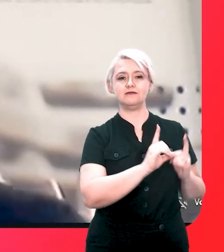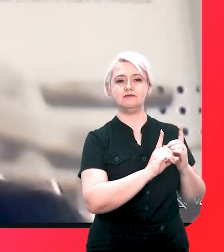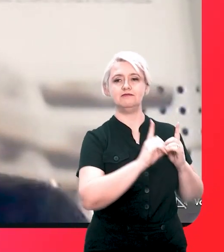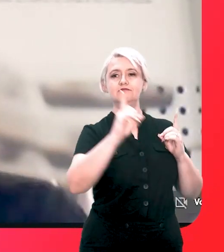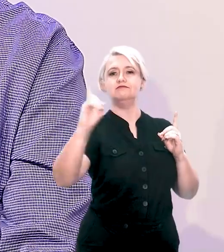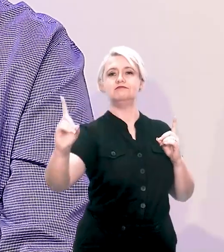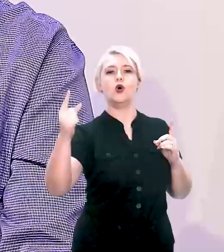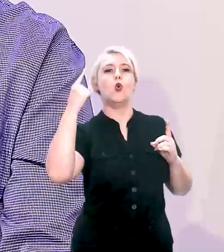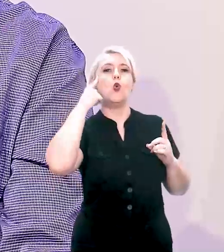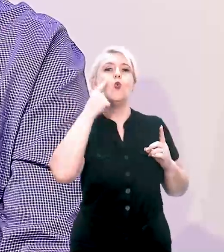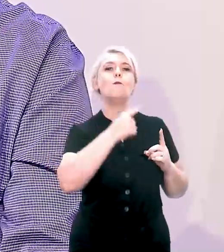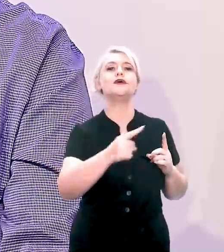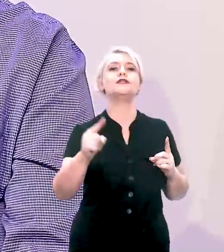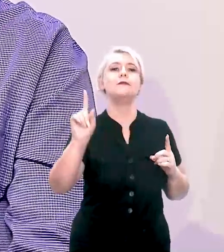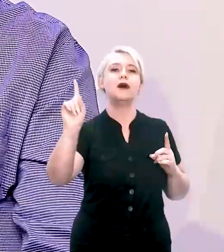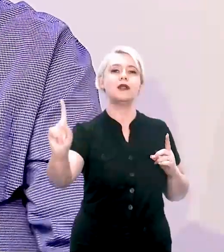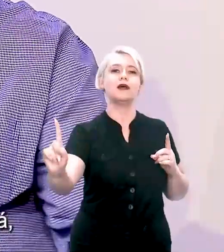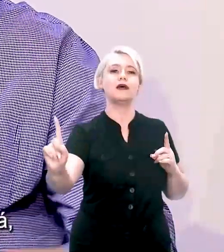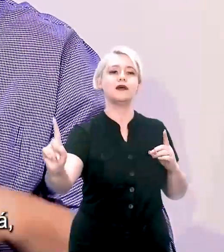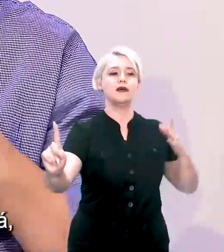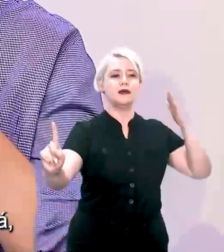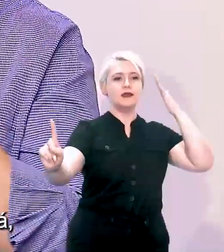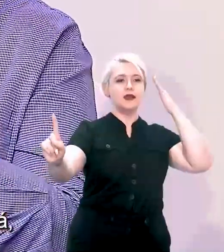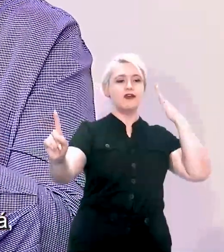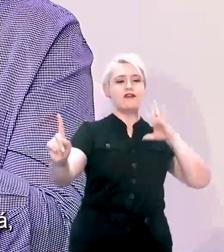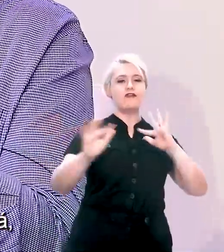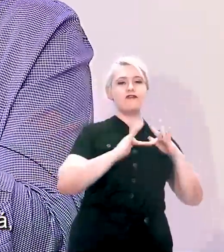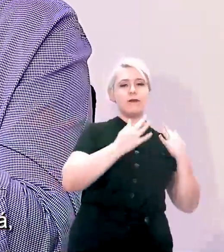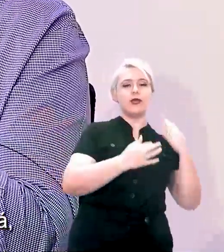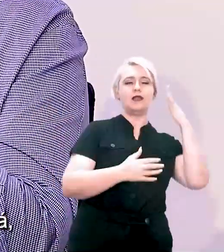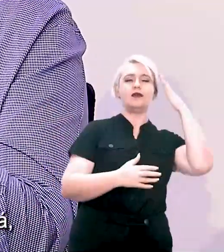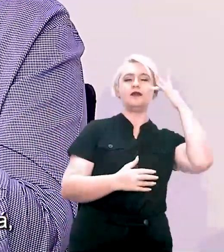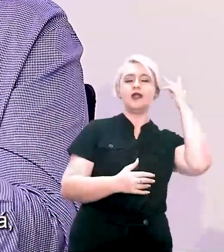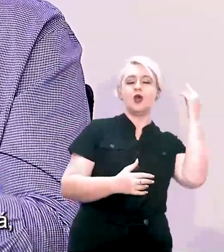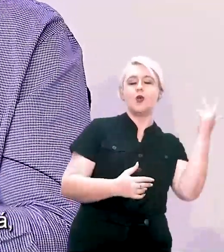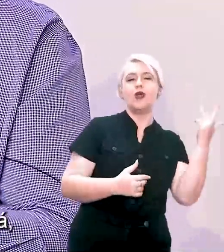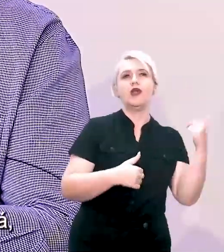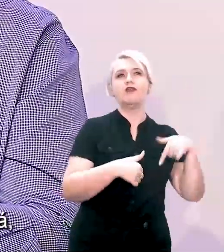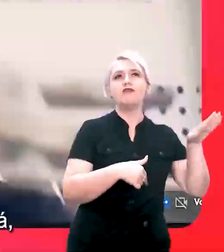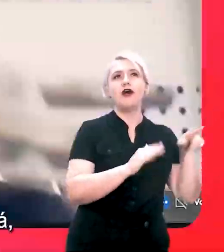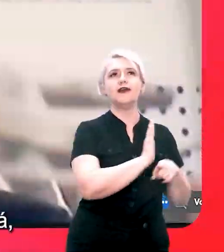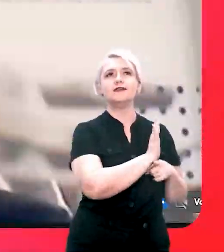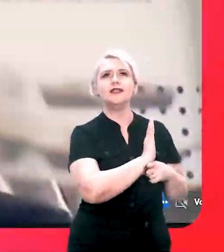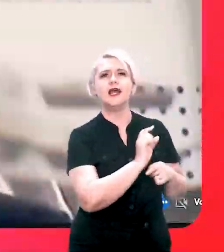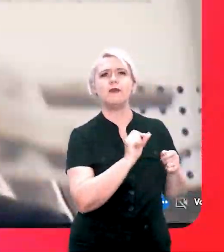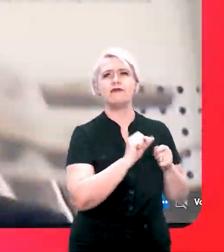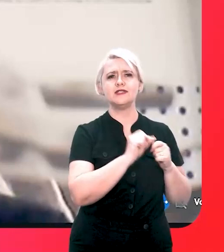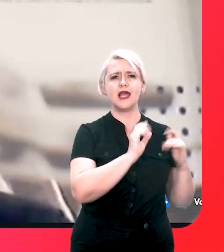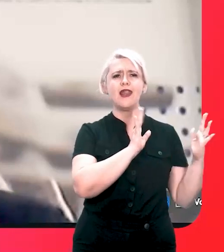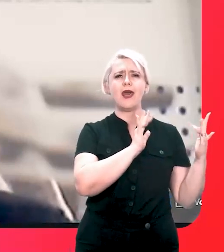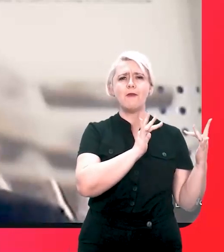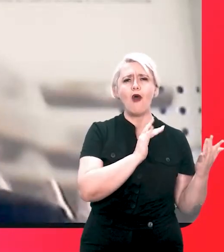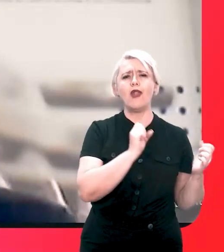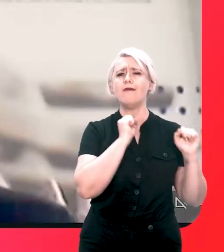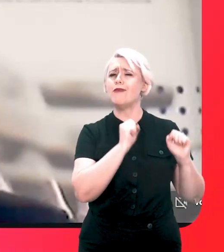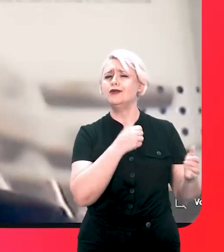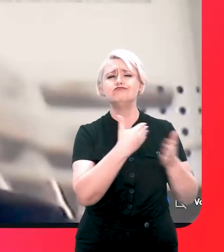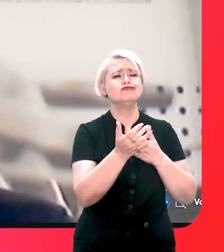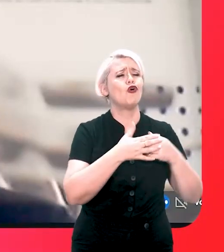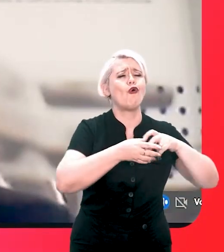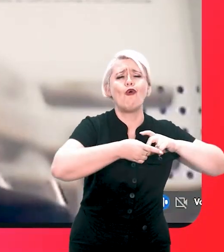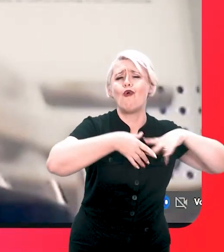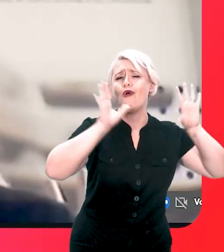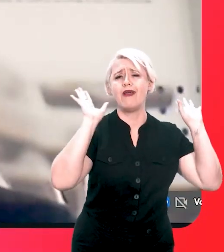eles podem... É o respiro, sabe? É o respiro. É o respiro de ir a um cinema, de, sei lá, de namorar, seja o que